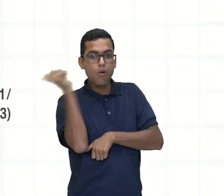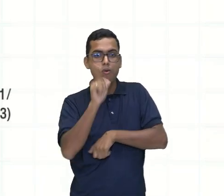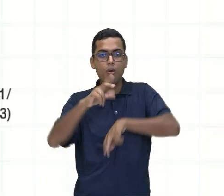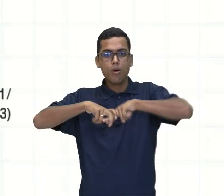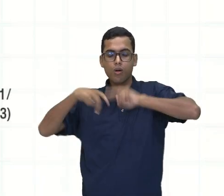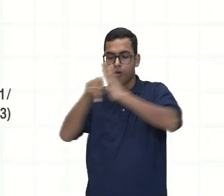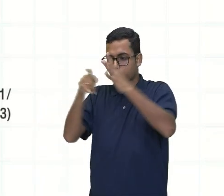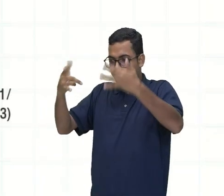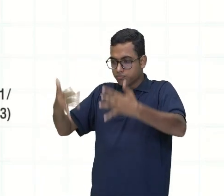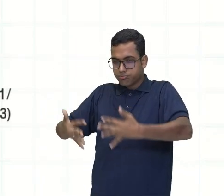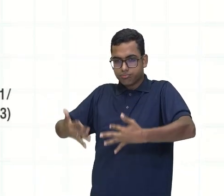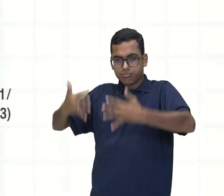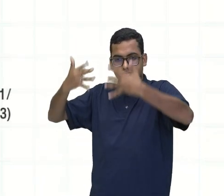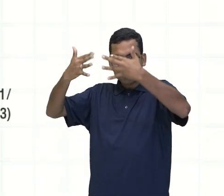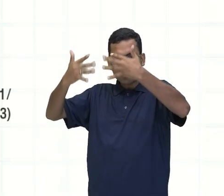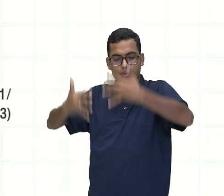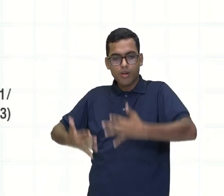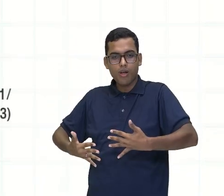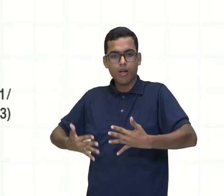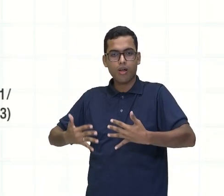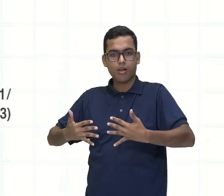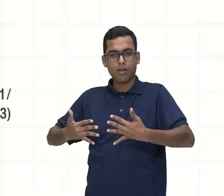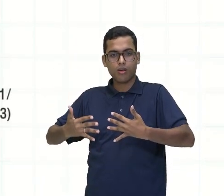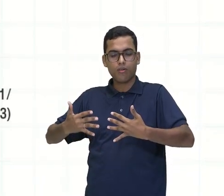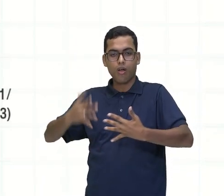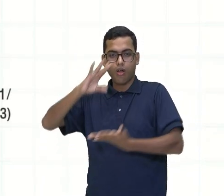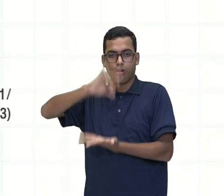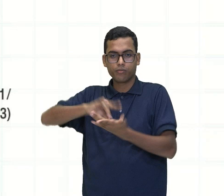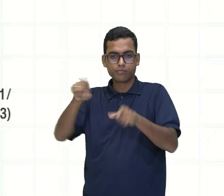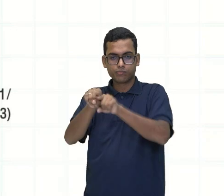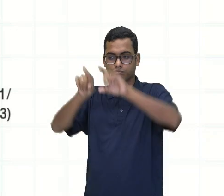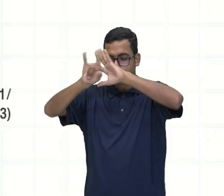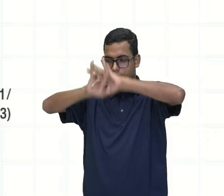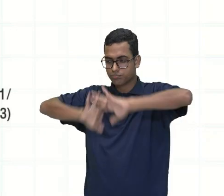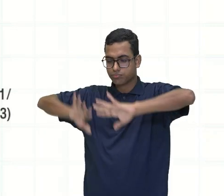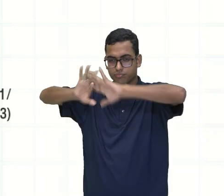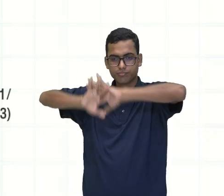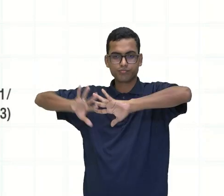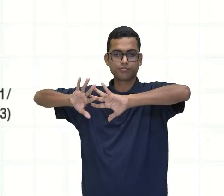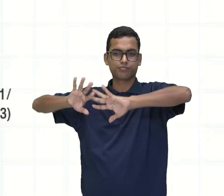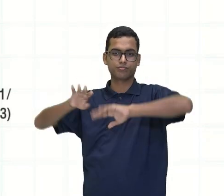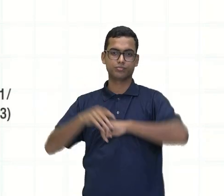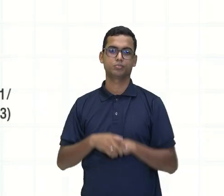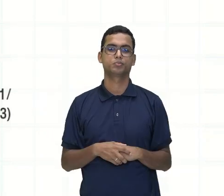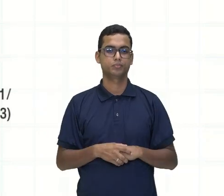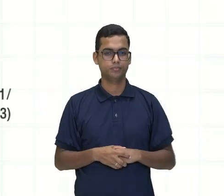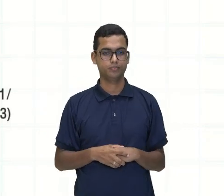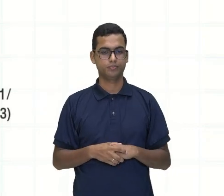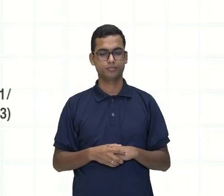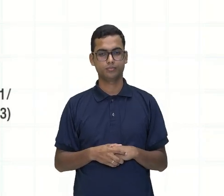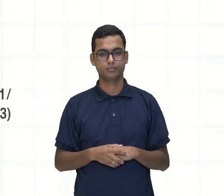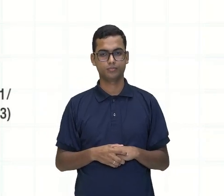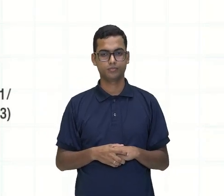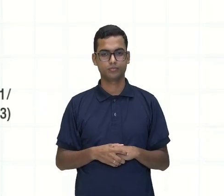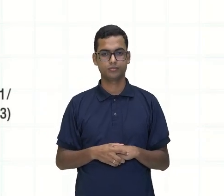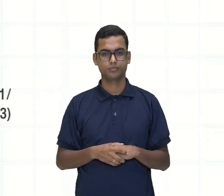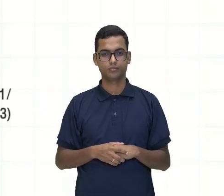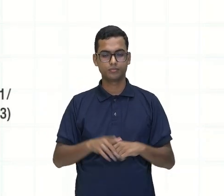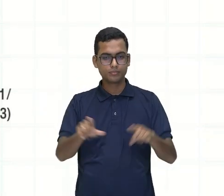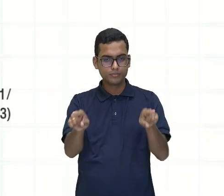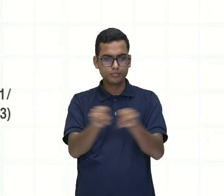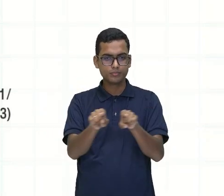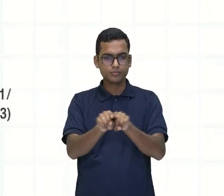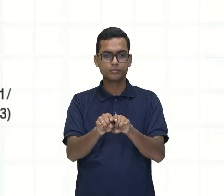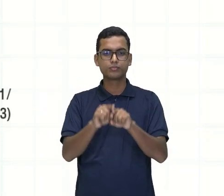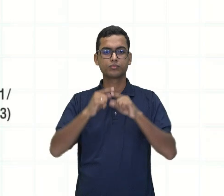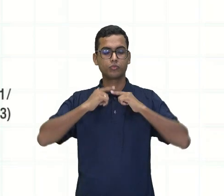ok? He used the magic to help his friend at school. Ele usou para ajudar os amigos. He gave the